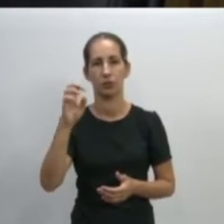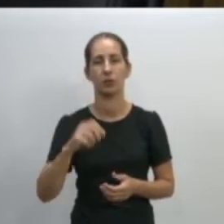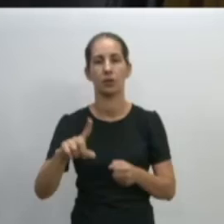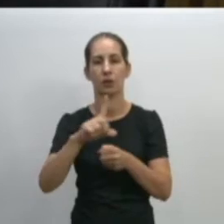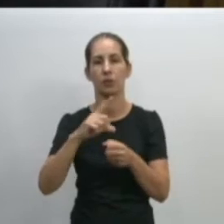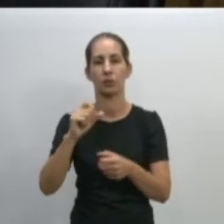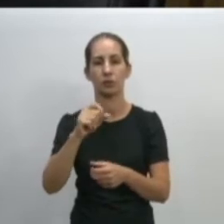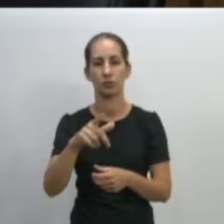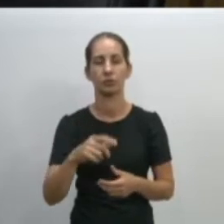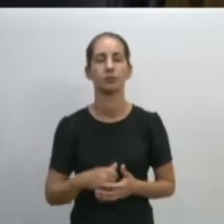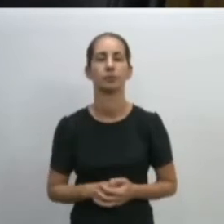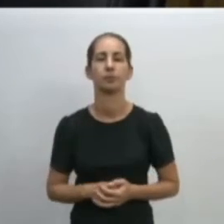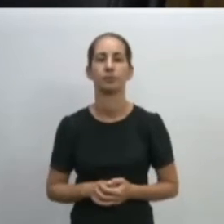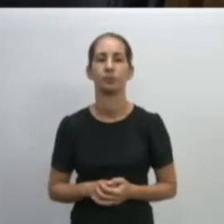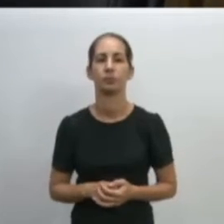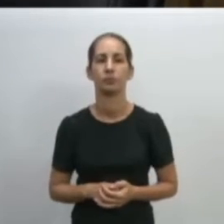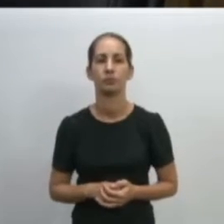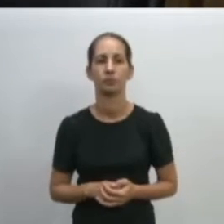Natal.